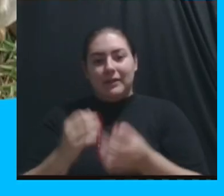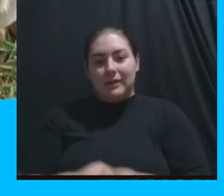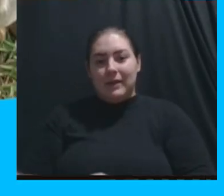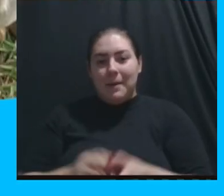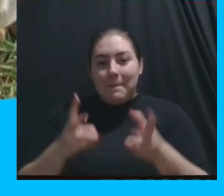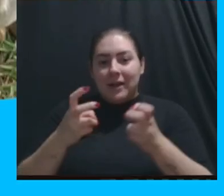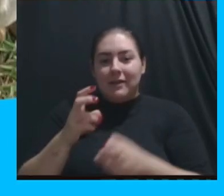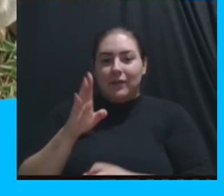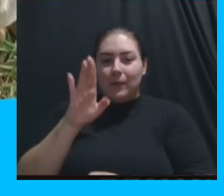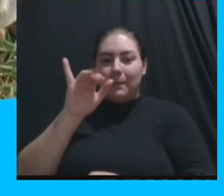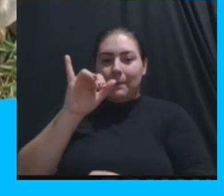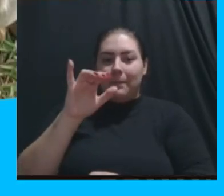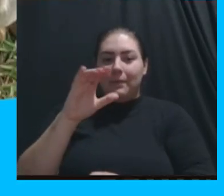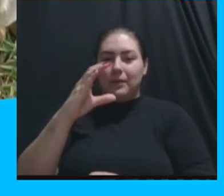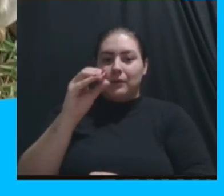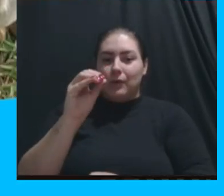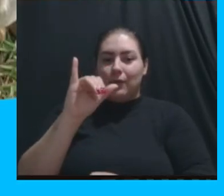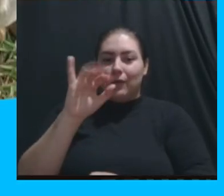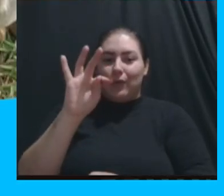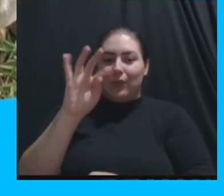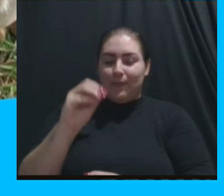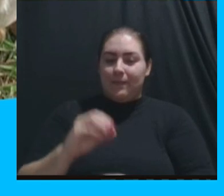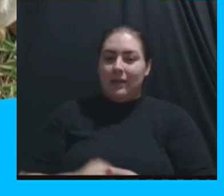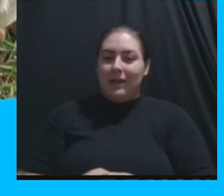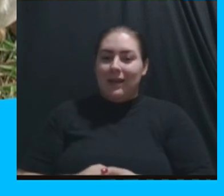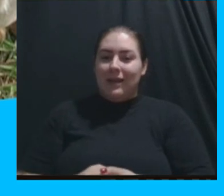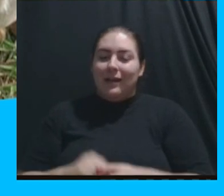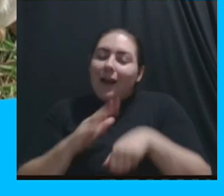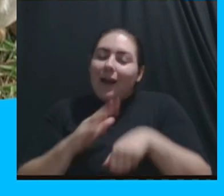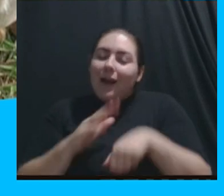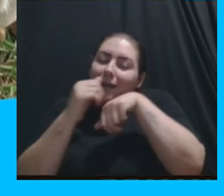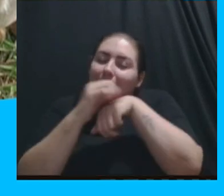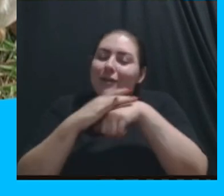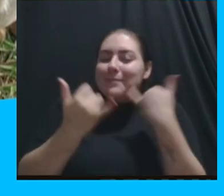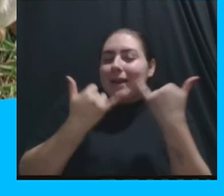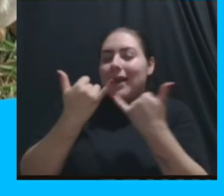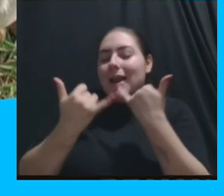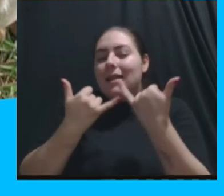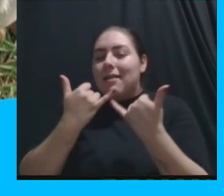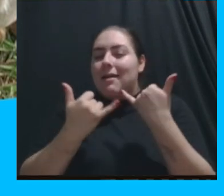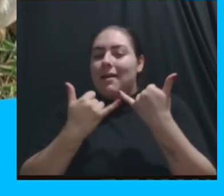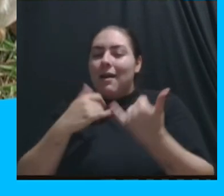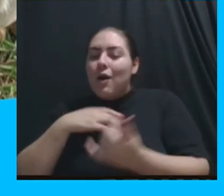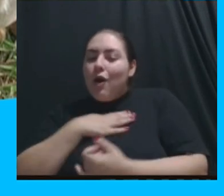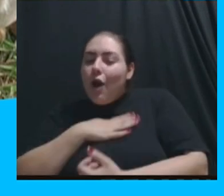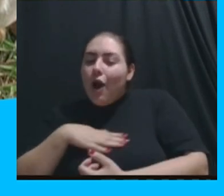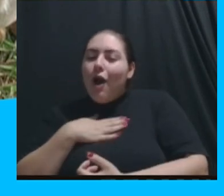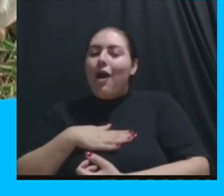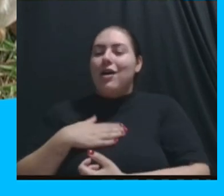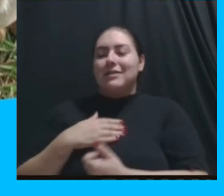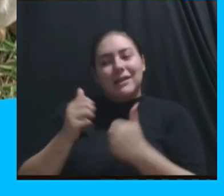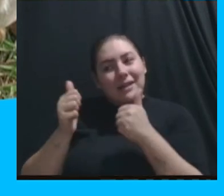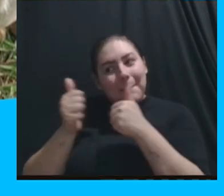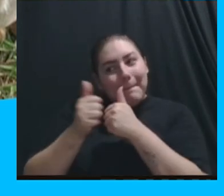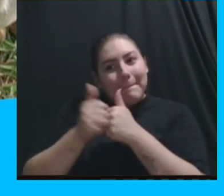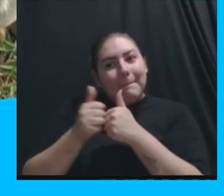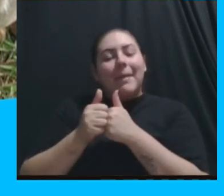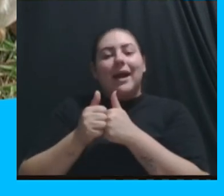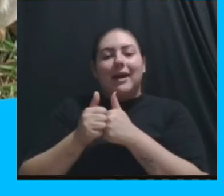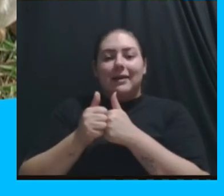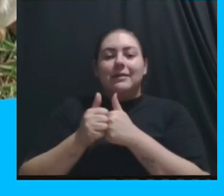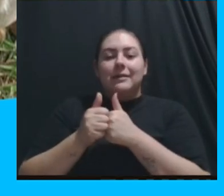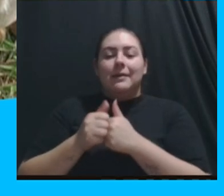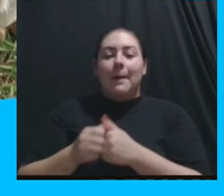dócil, brincalhão, carinhoso, gosta de companhia e está pronto para um novo lar. A saúde